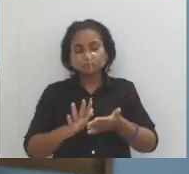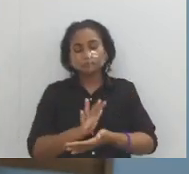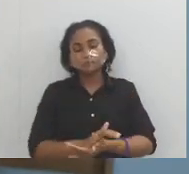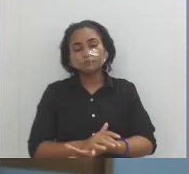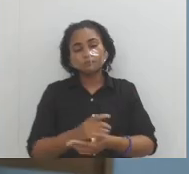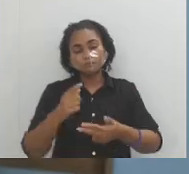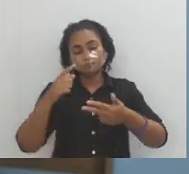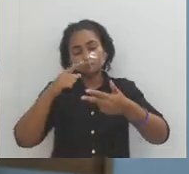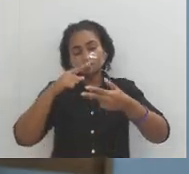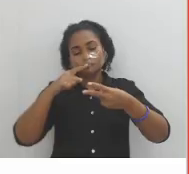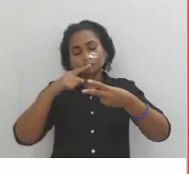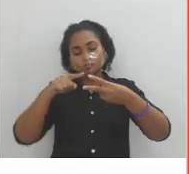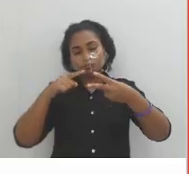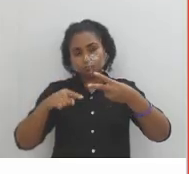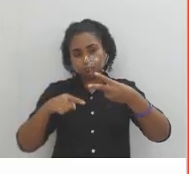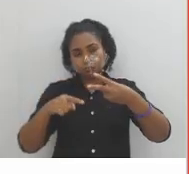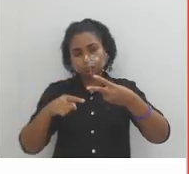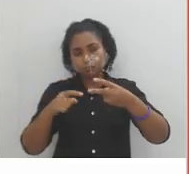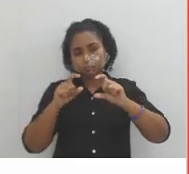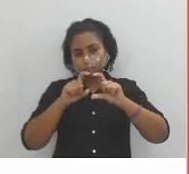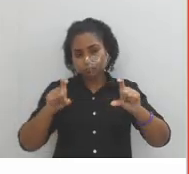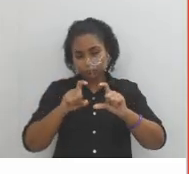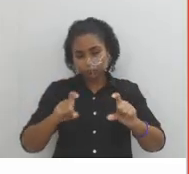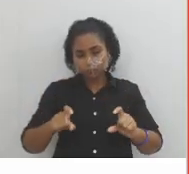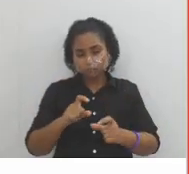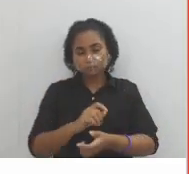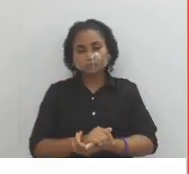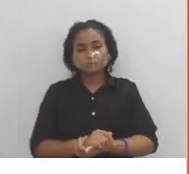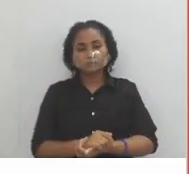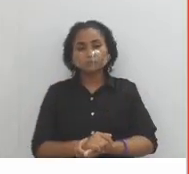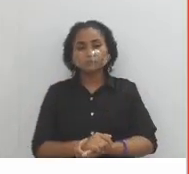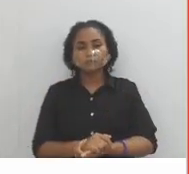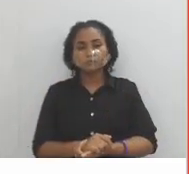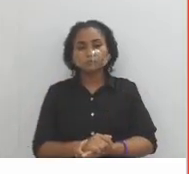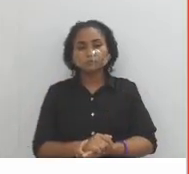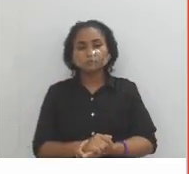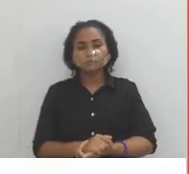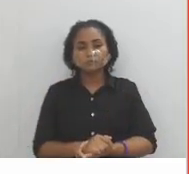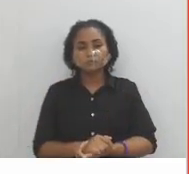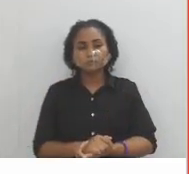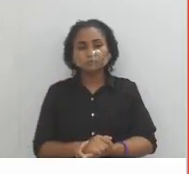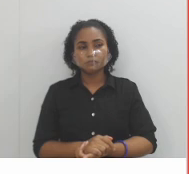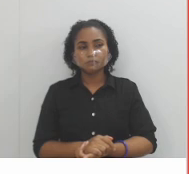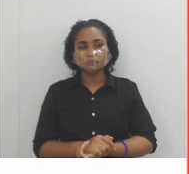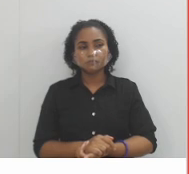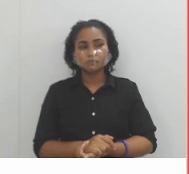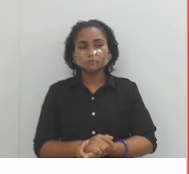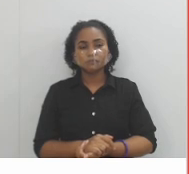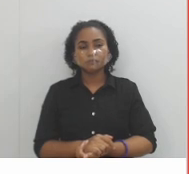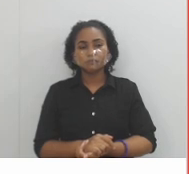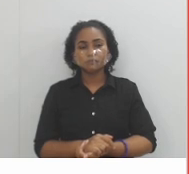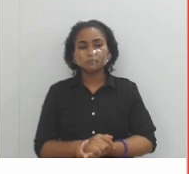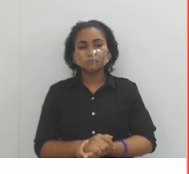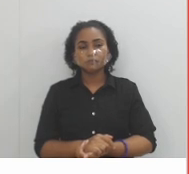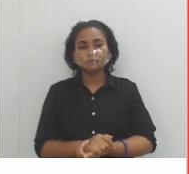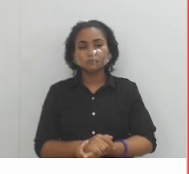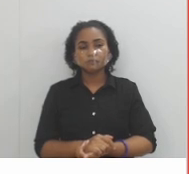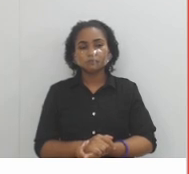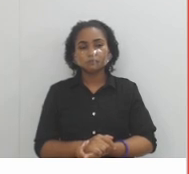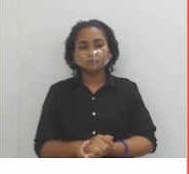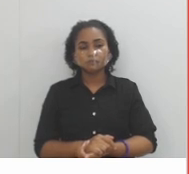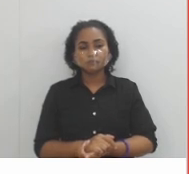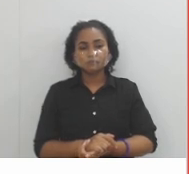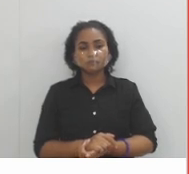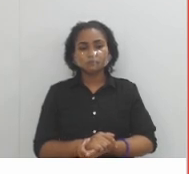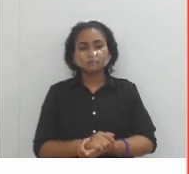essas duas frases que eu coloquei aí. Isso, deixa aí para que o